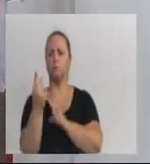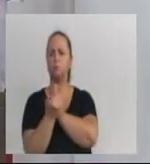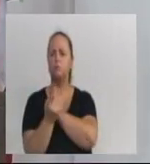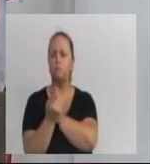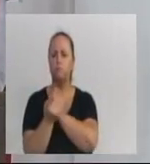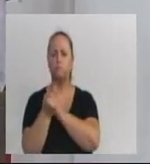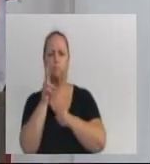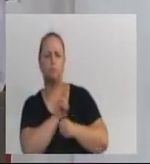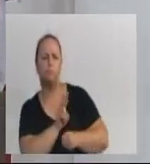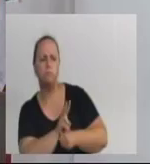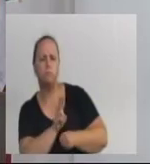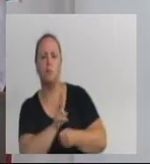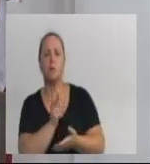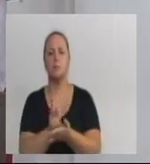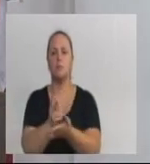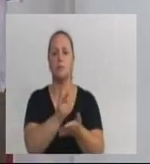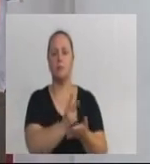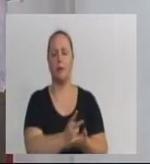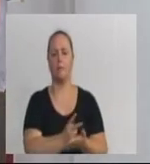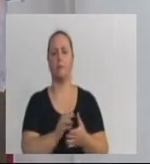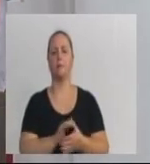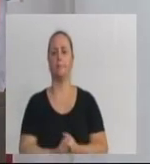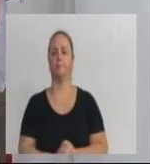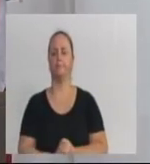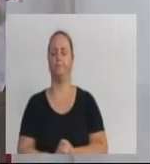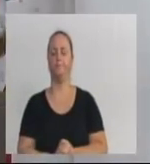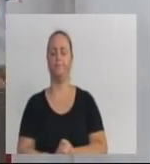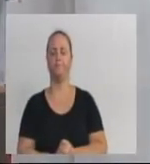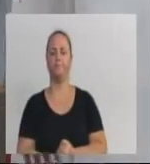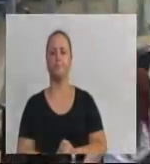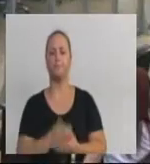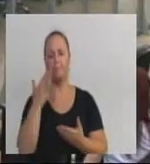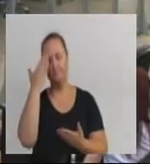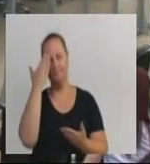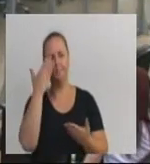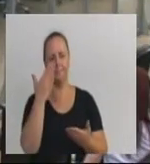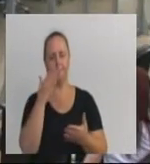sua vida para contribuir com a segurança pública desse país. Obrigado.